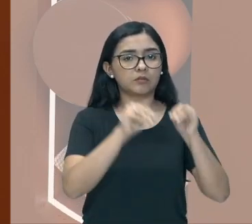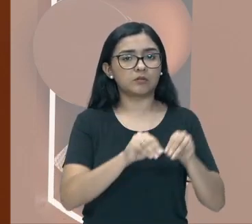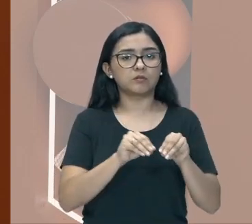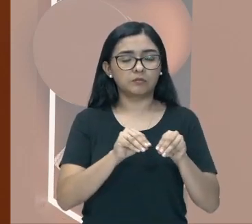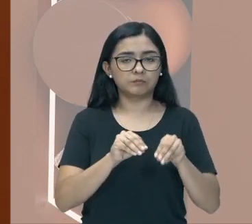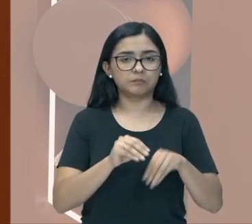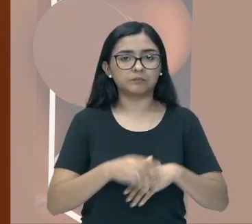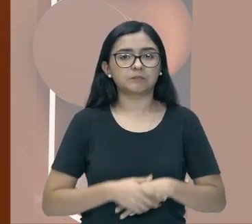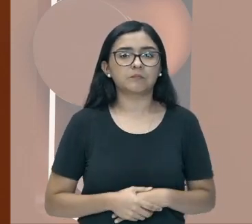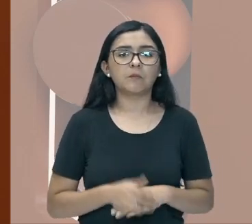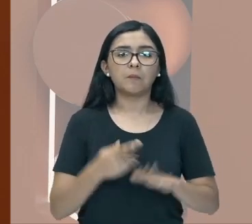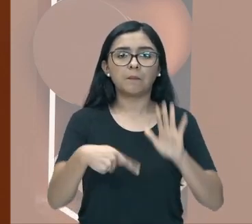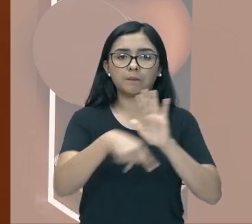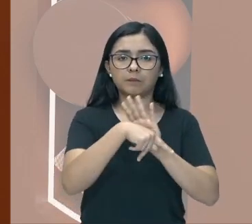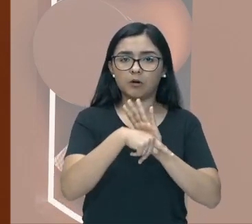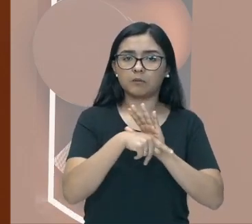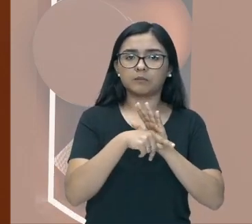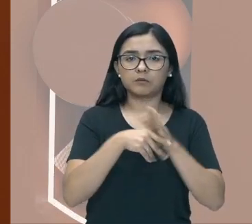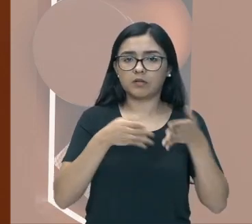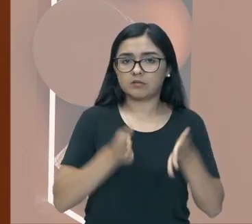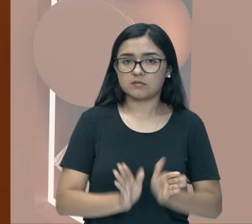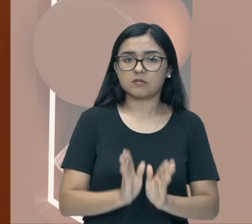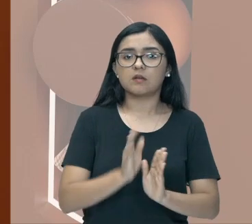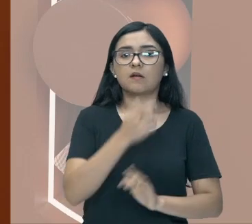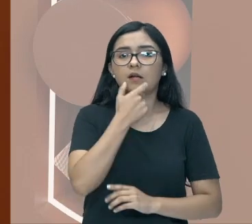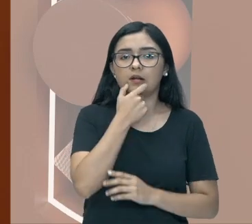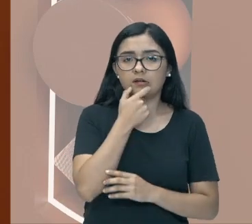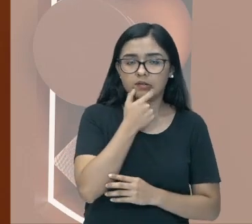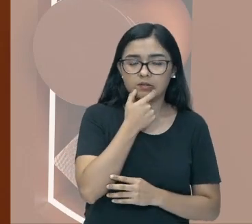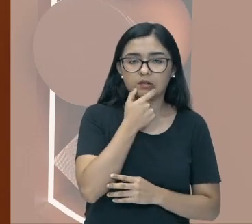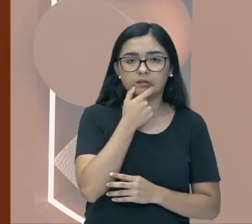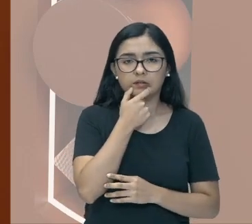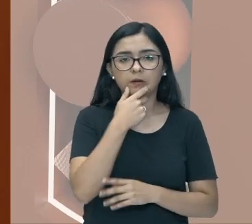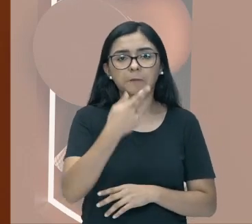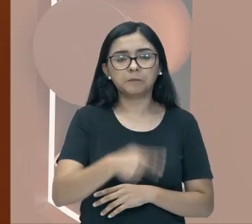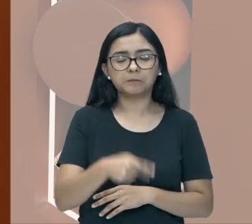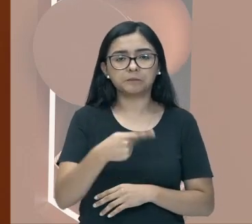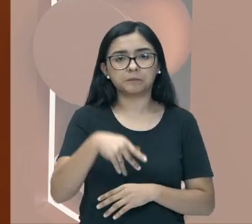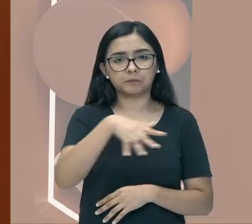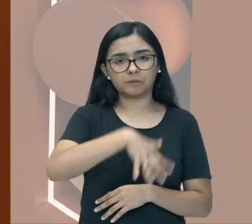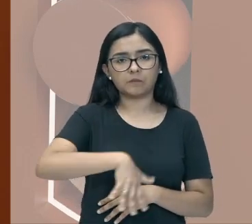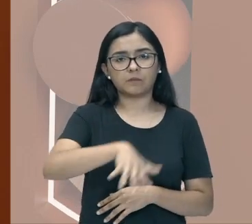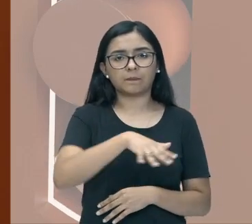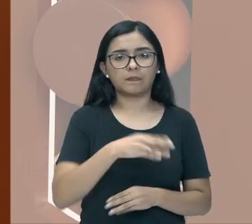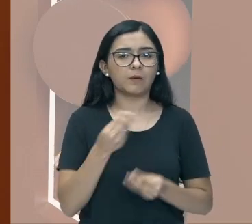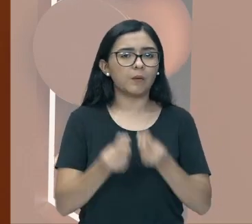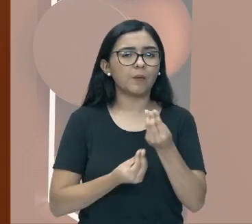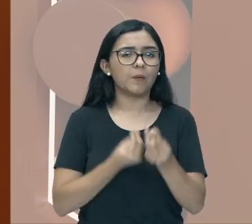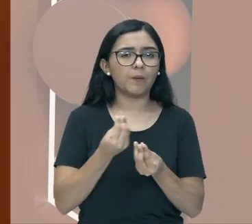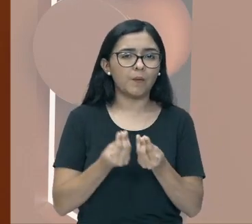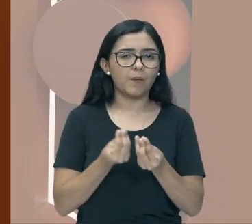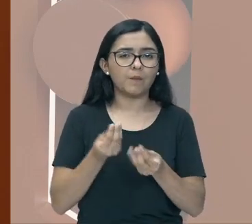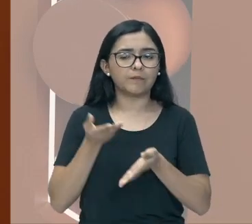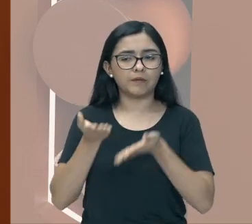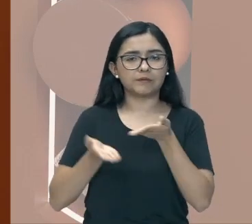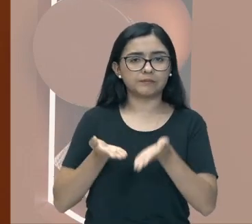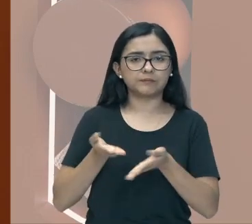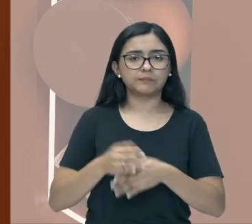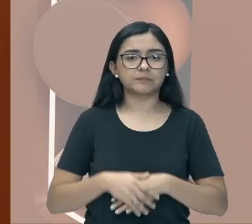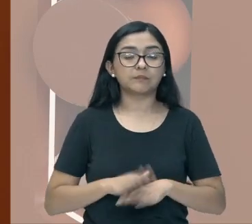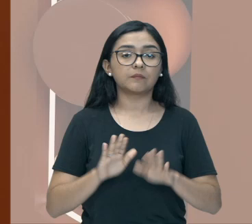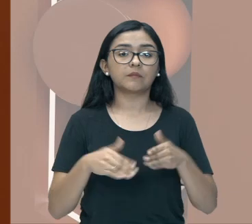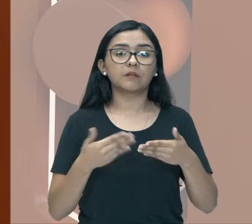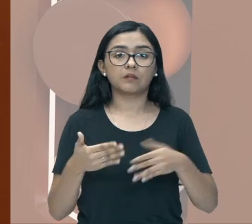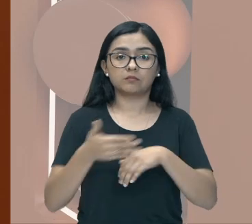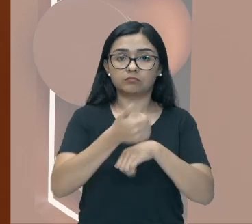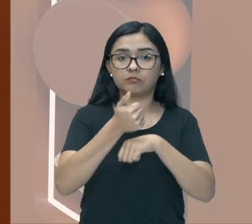da Inglaterra. Eles se sentem ingleses, se sentem filhos da pátria, né? E como é que a Inglaterra está tratando ele dessa maneira? Então, os colonos vão